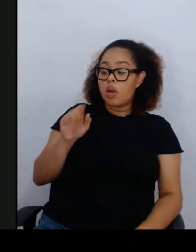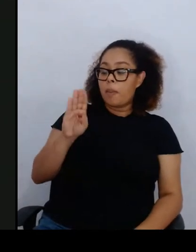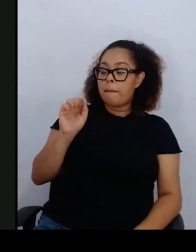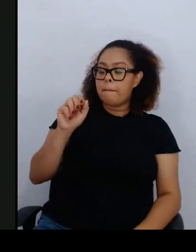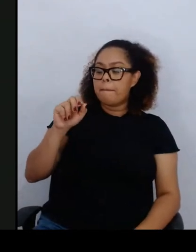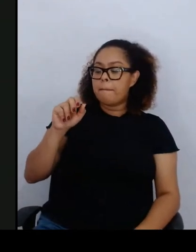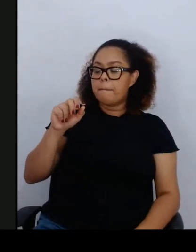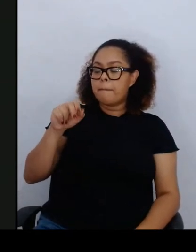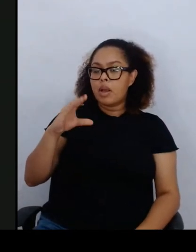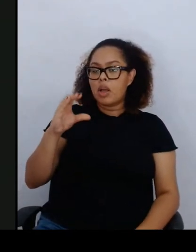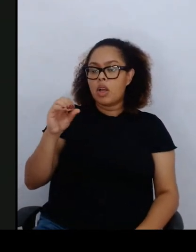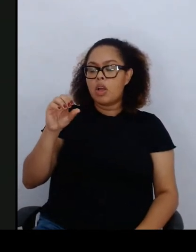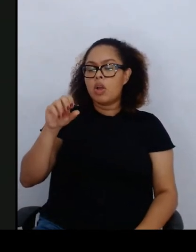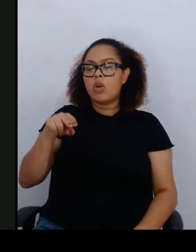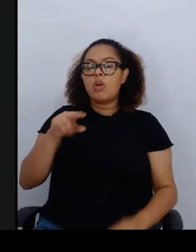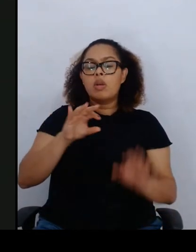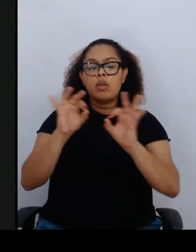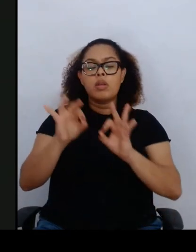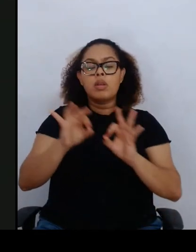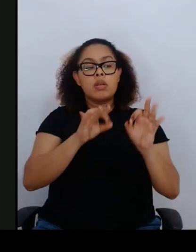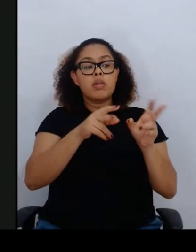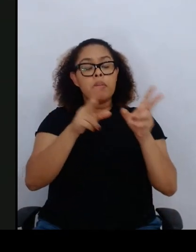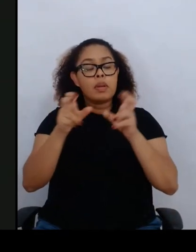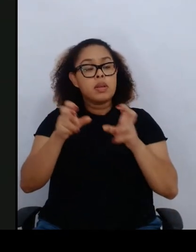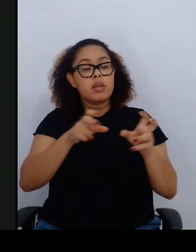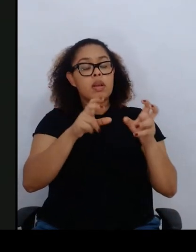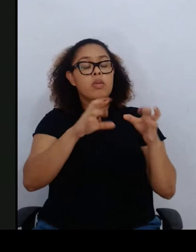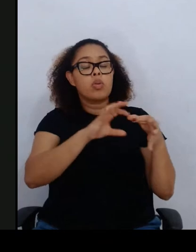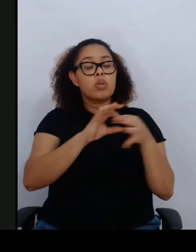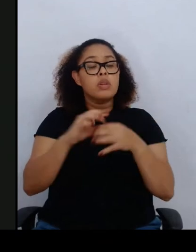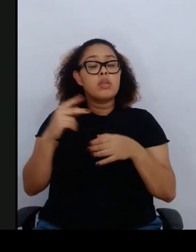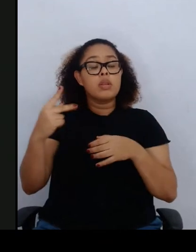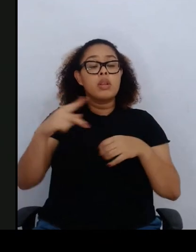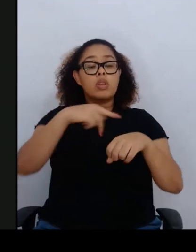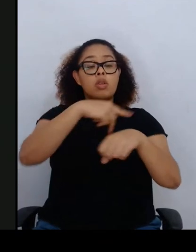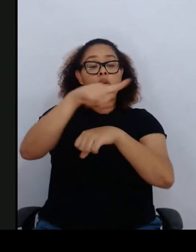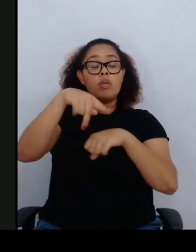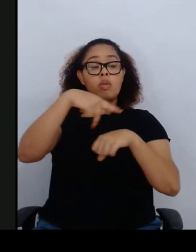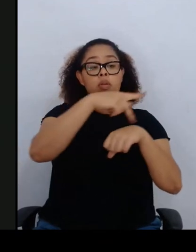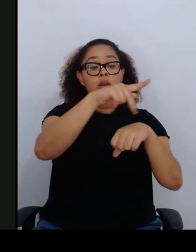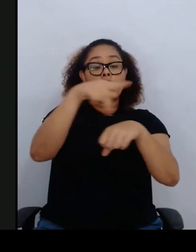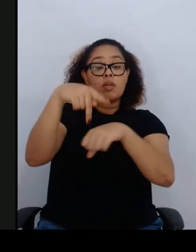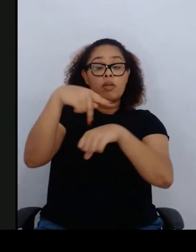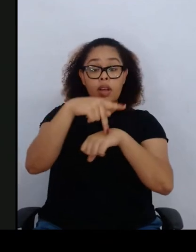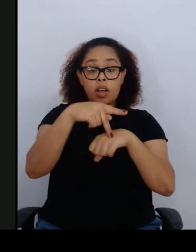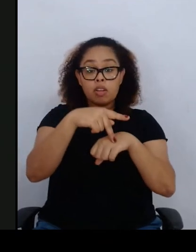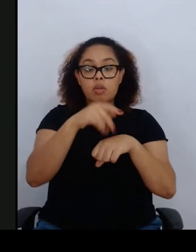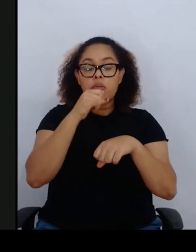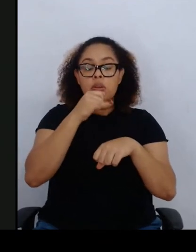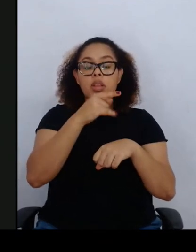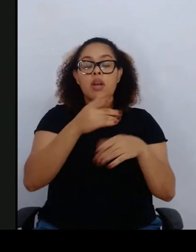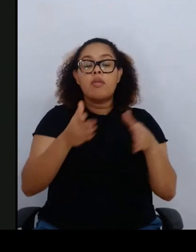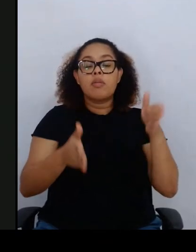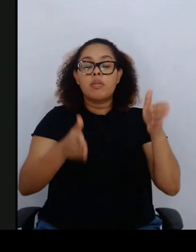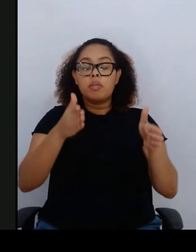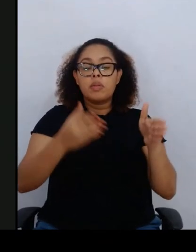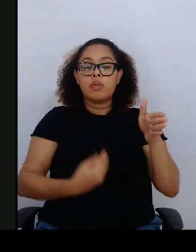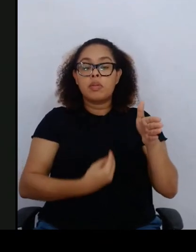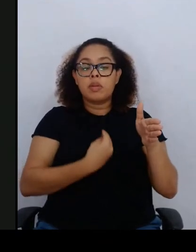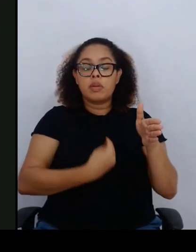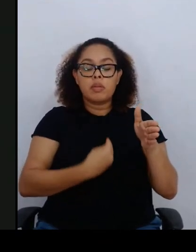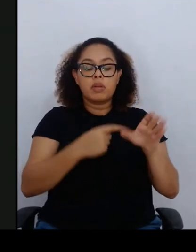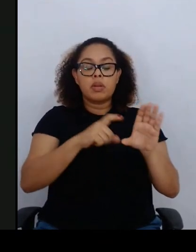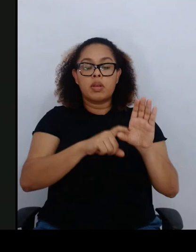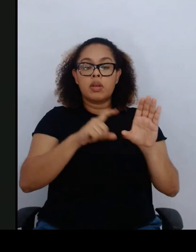a importância das viagens internacionais especialmente para lugares que passavam por processos de descolonização na década de 50